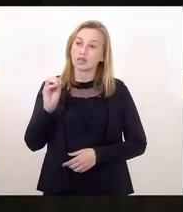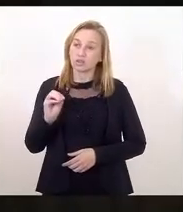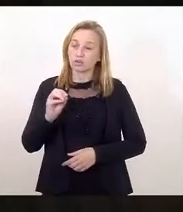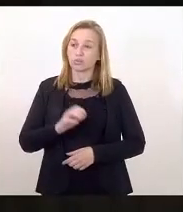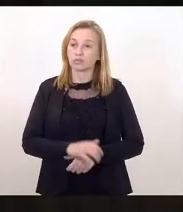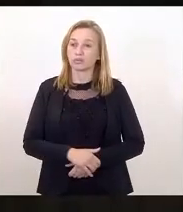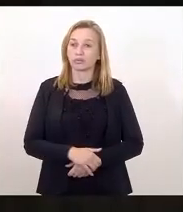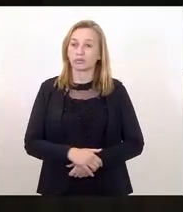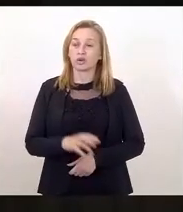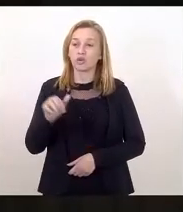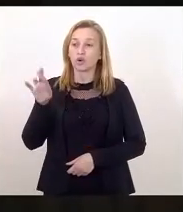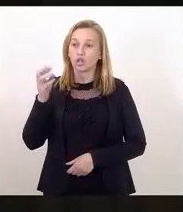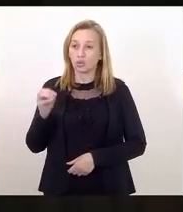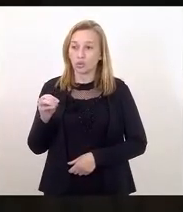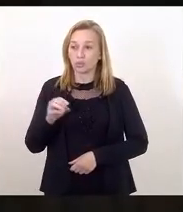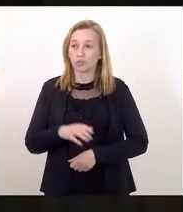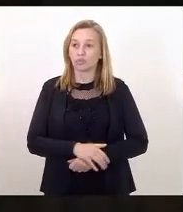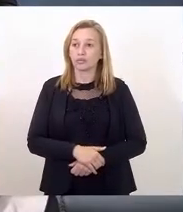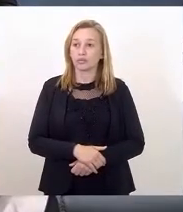Deputado Eurico Júnior.